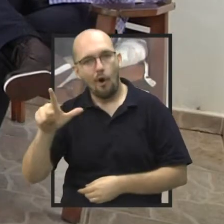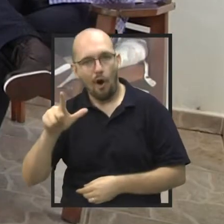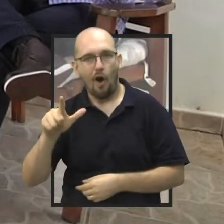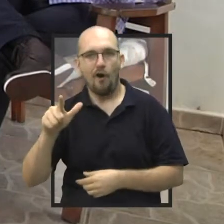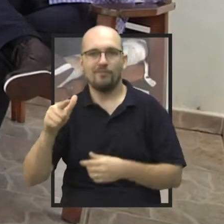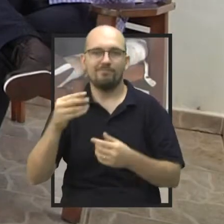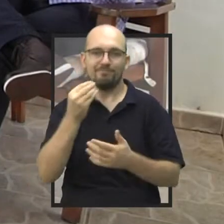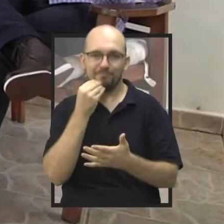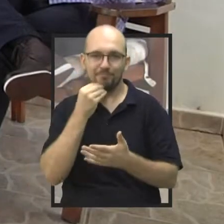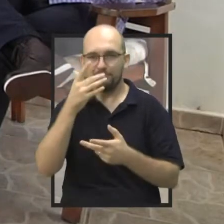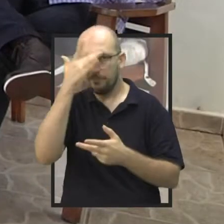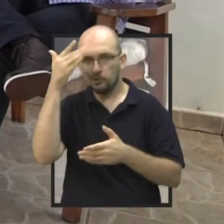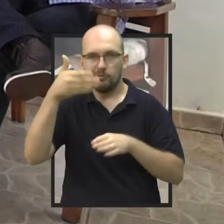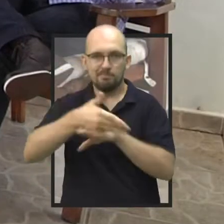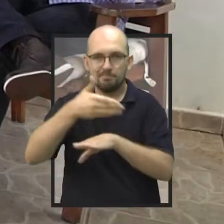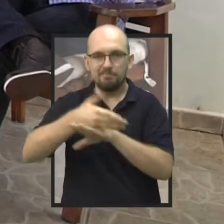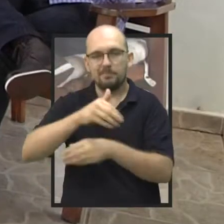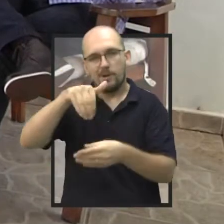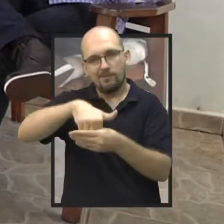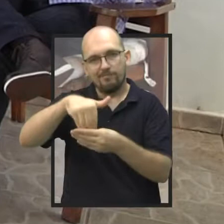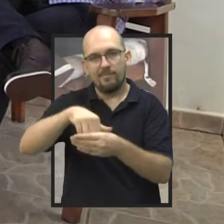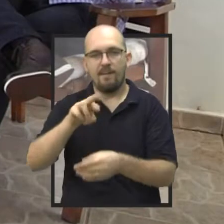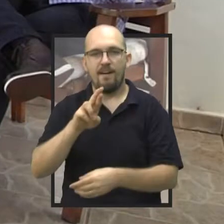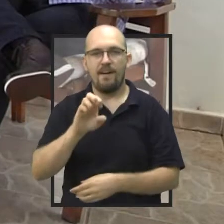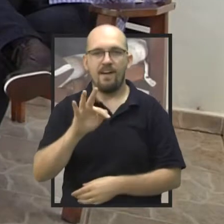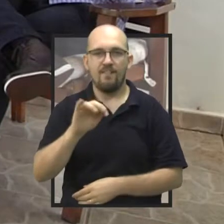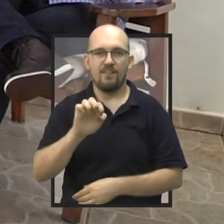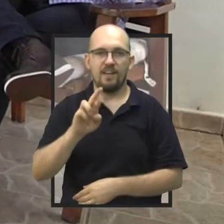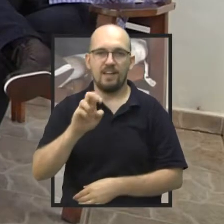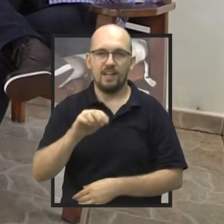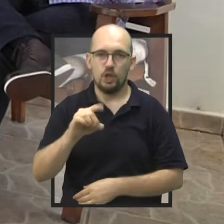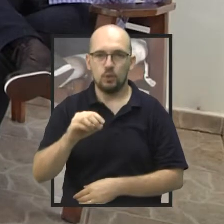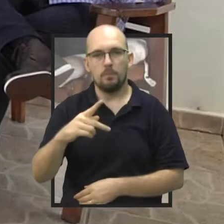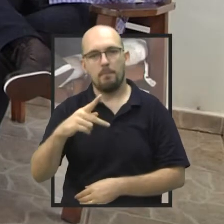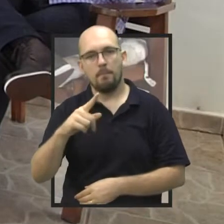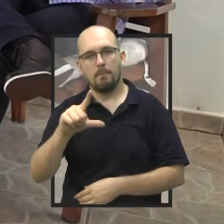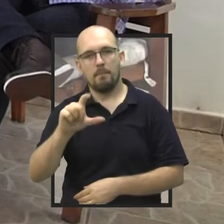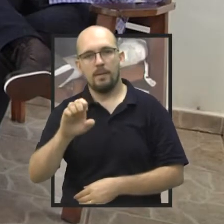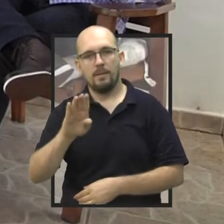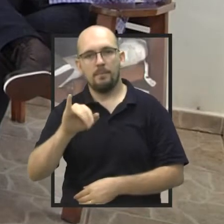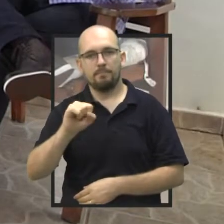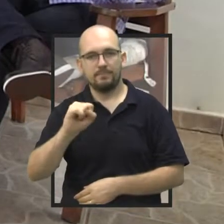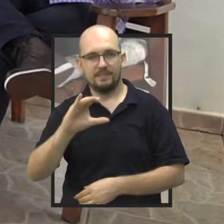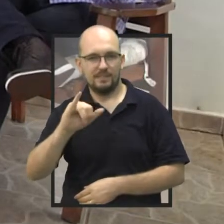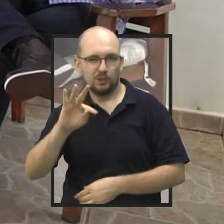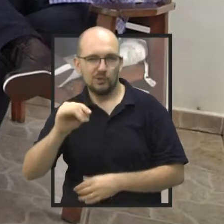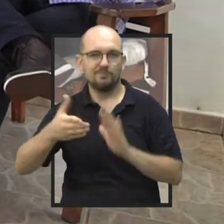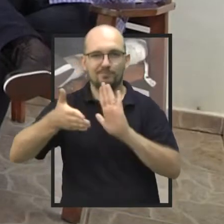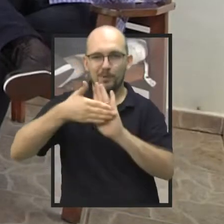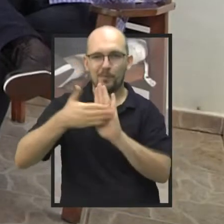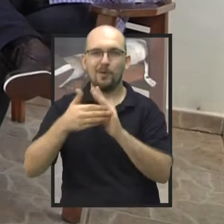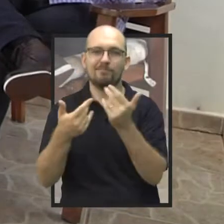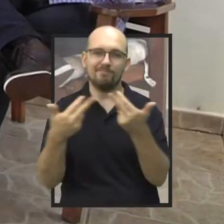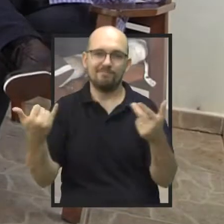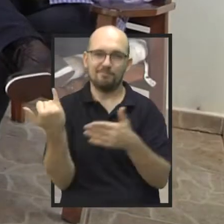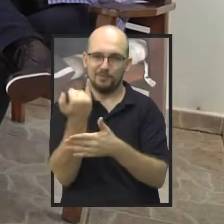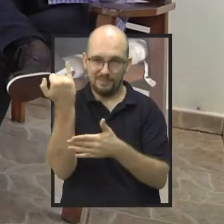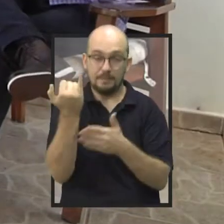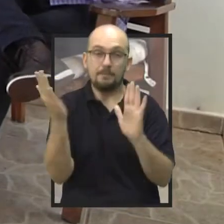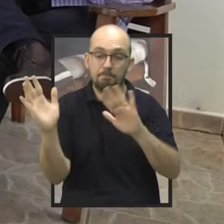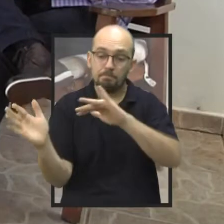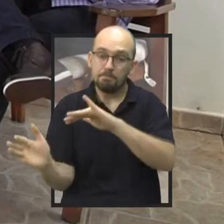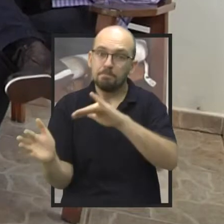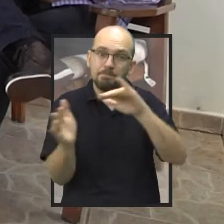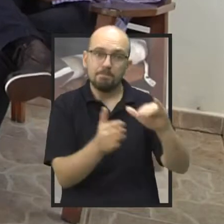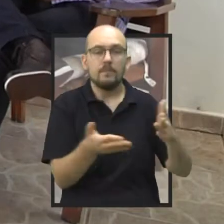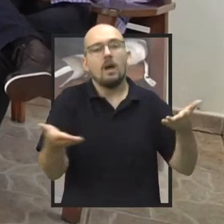das pessoas participarem por meio de referendos, plebiscitos, né, de projetos ou proposituras importantes. E agora a